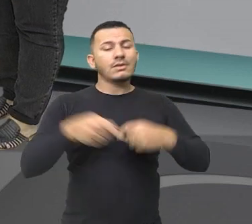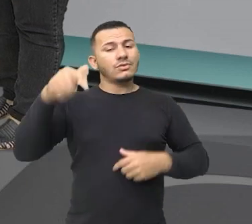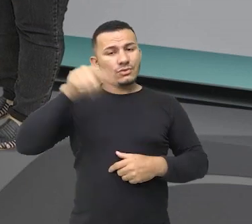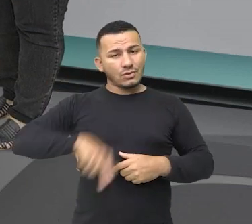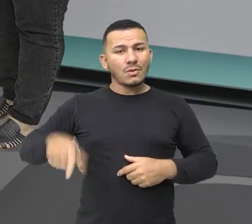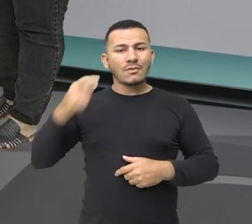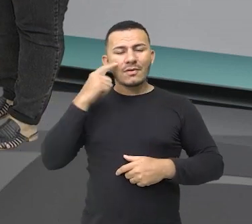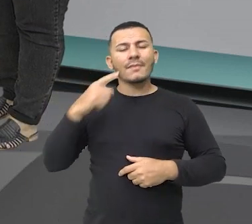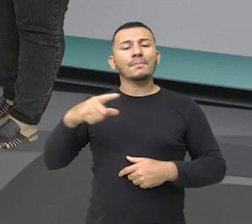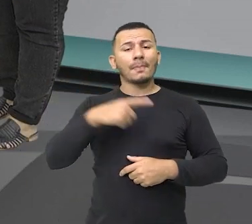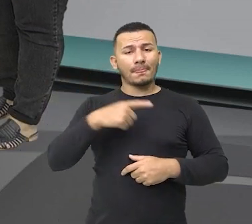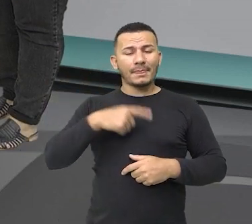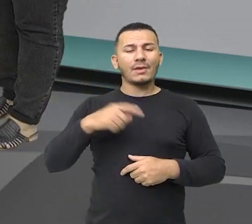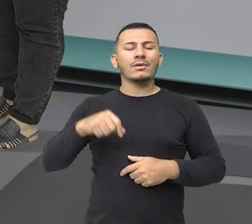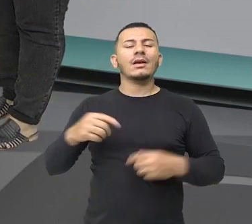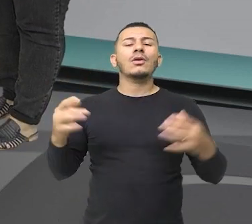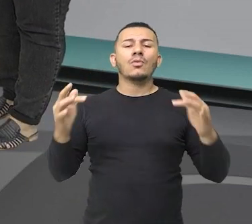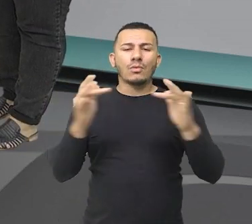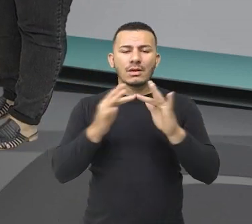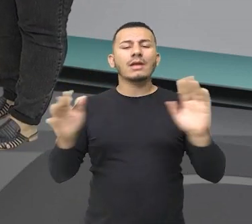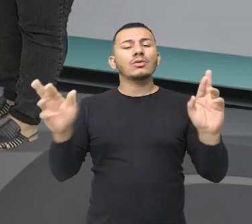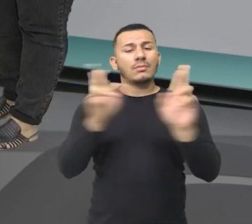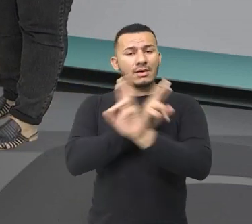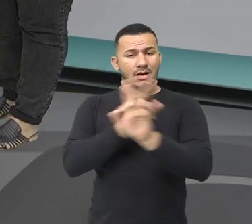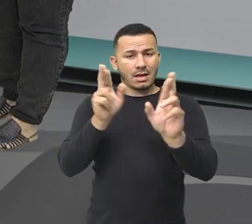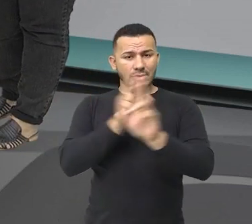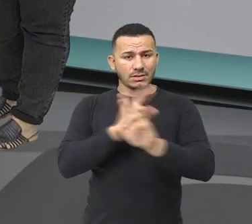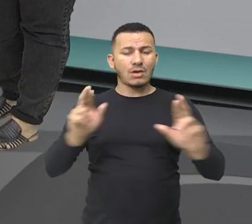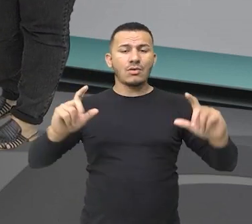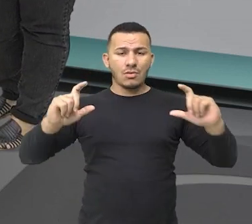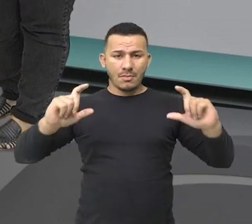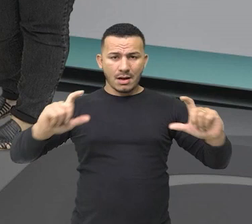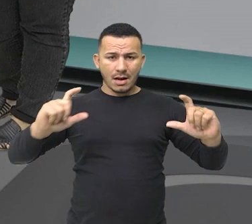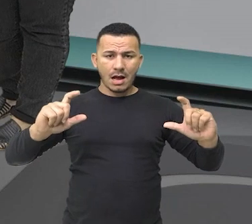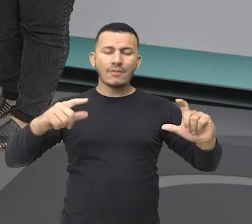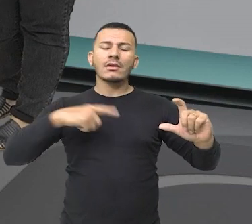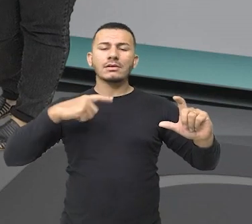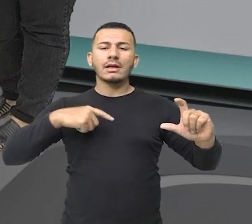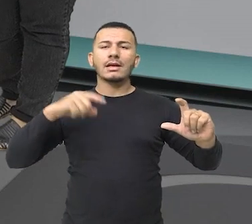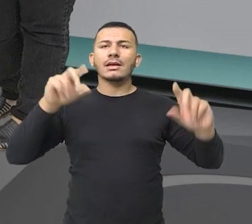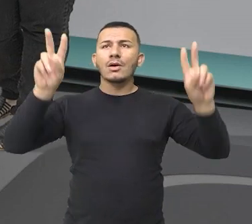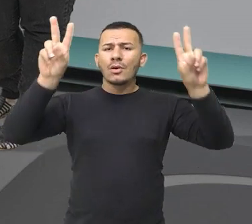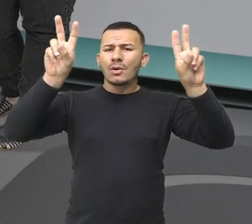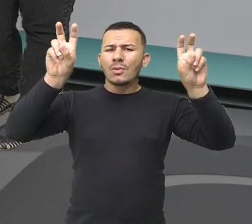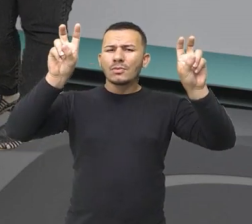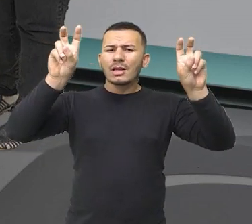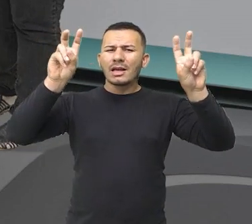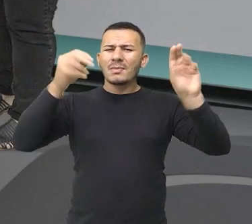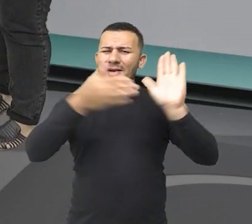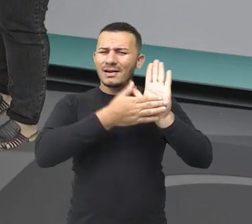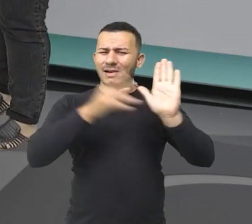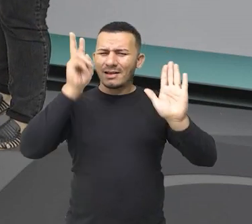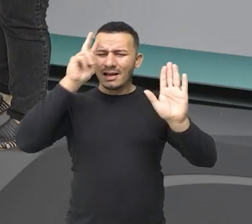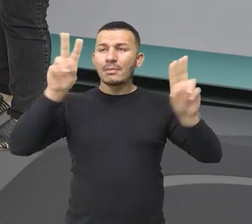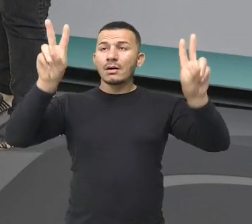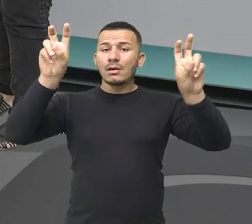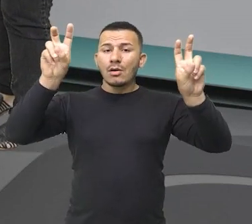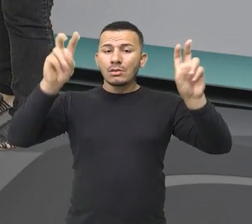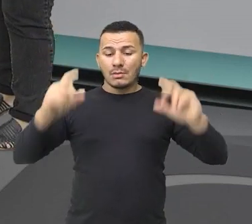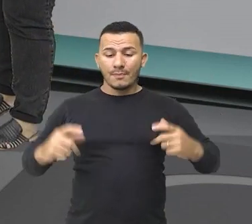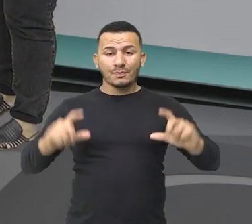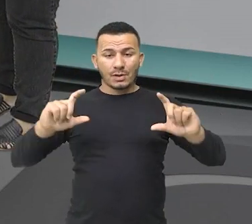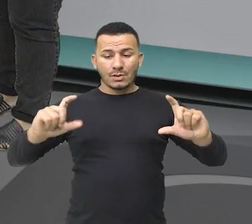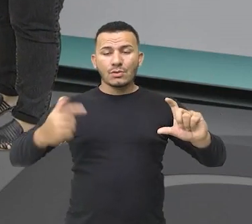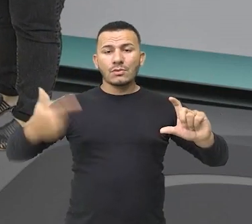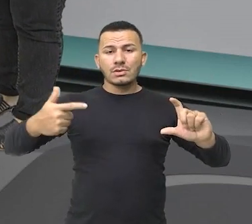existe uma relação. O meu parágrafo comenta o tema que foi proposto e a gente nota que existe, sim,